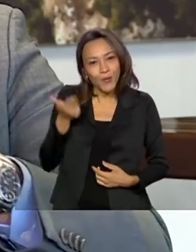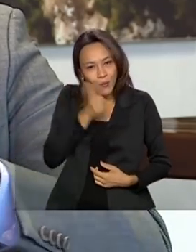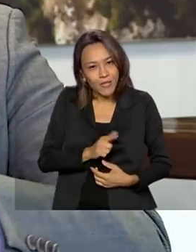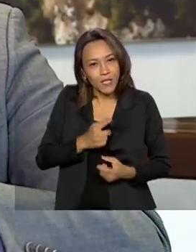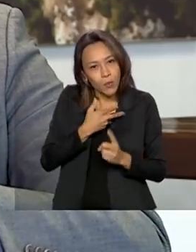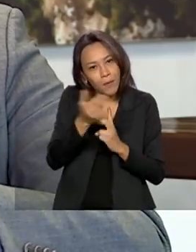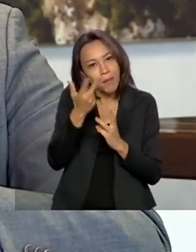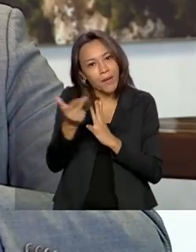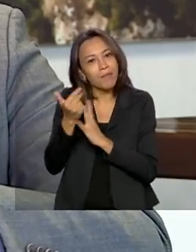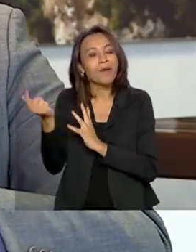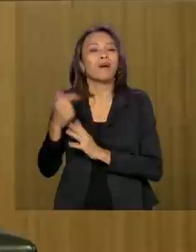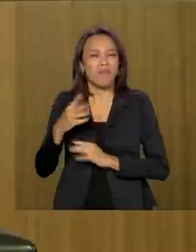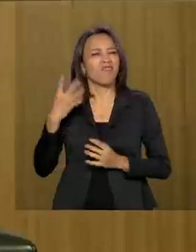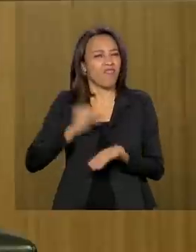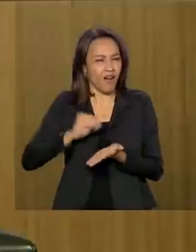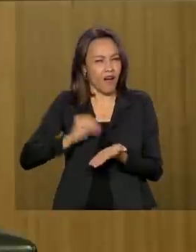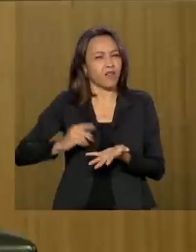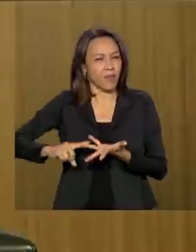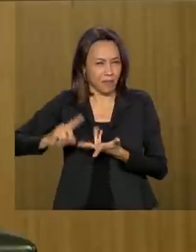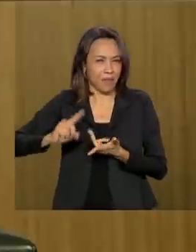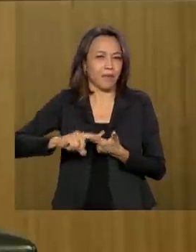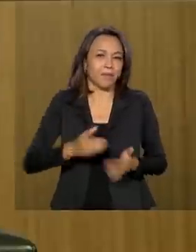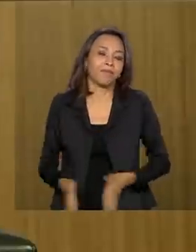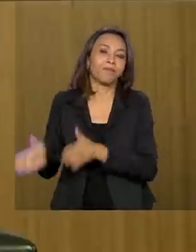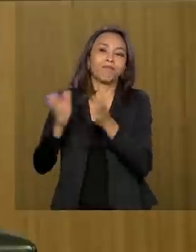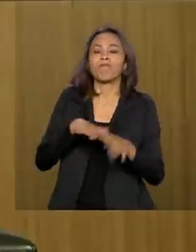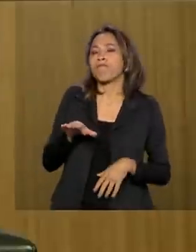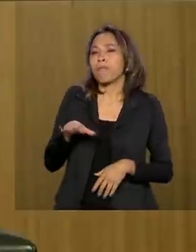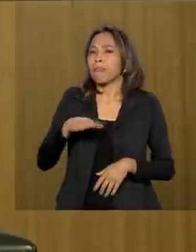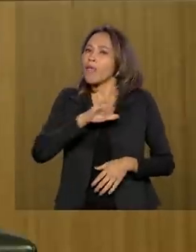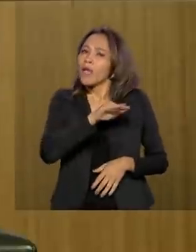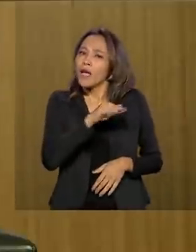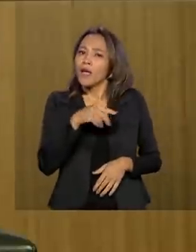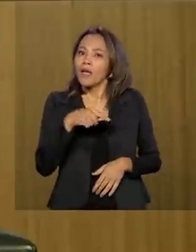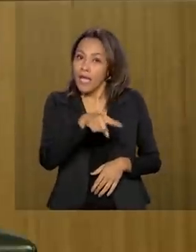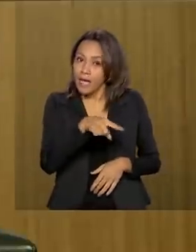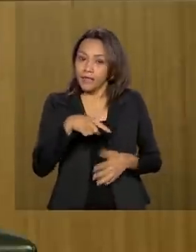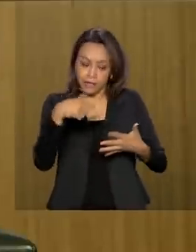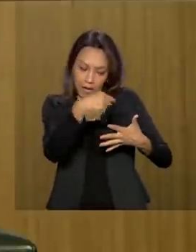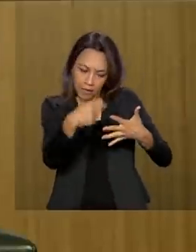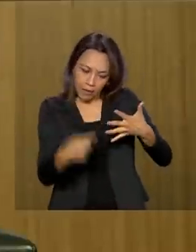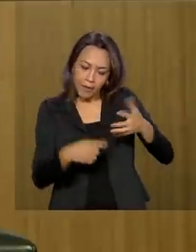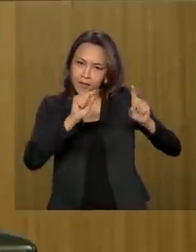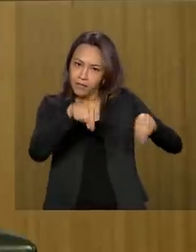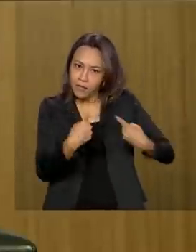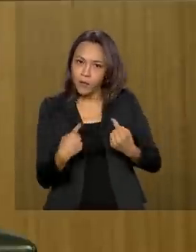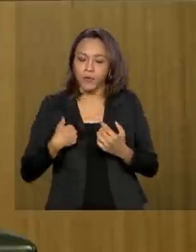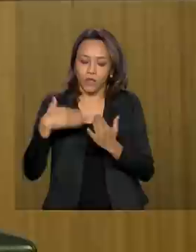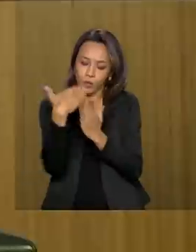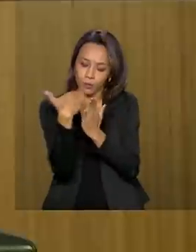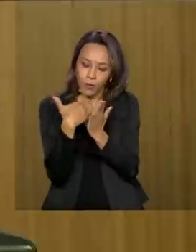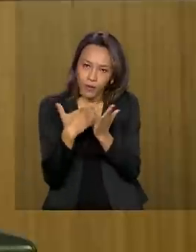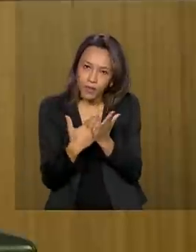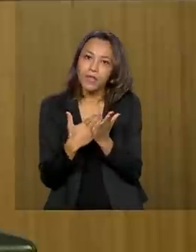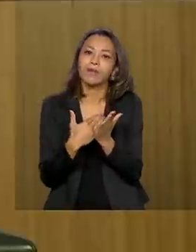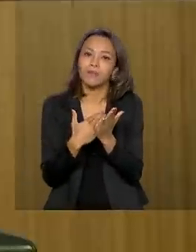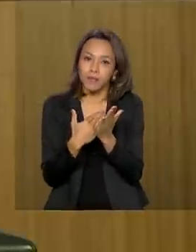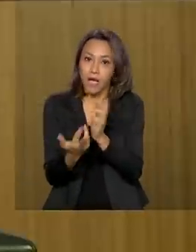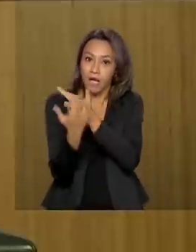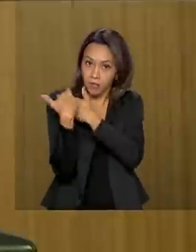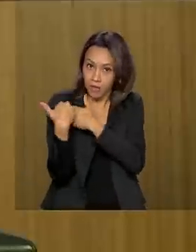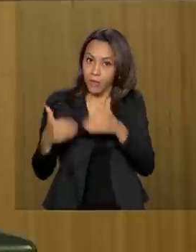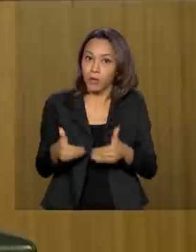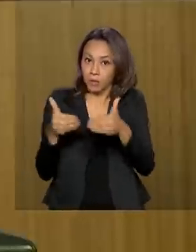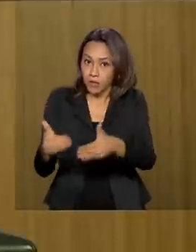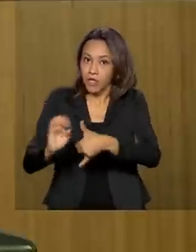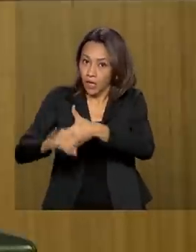tem bastante coisa para avançar ainda. E a gente pode dizer que esse desafio e os programas colocados em prática pela pasta